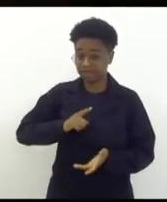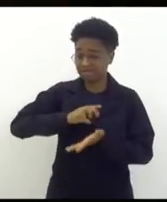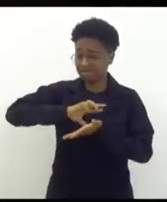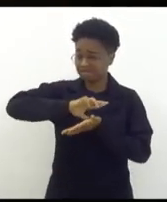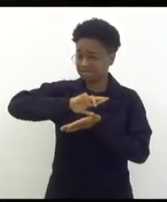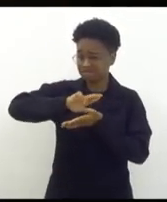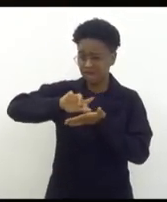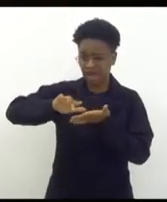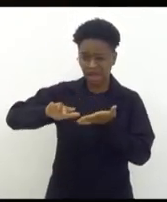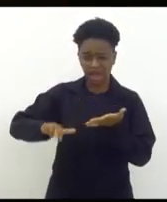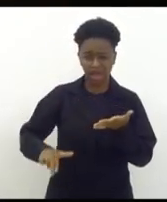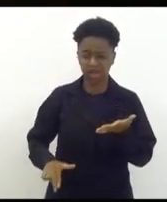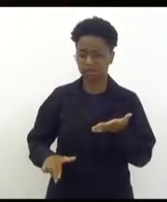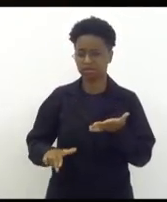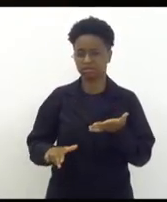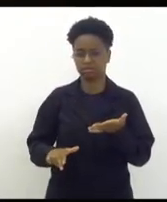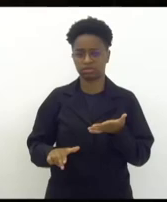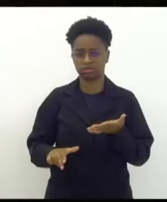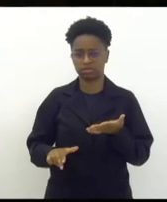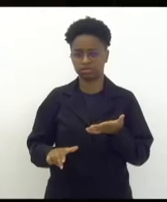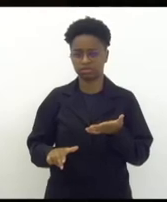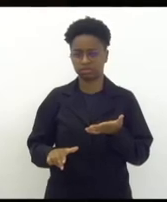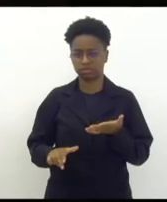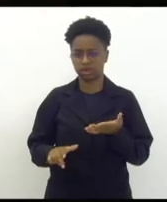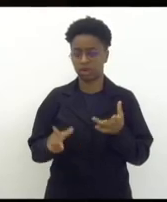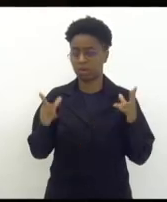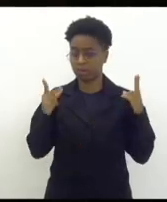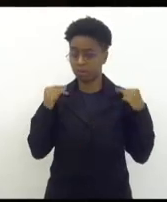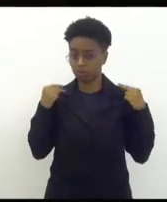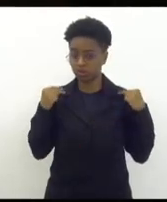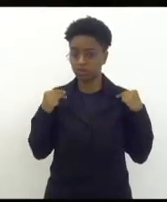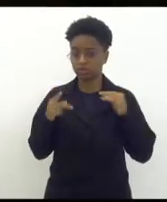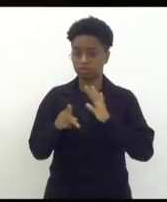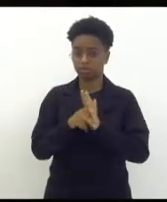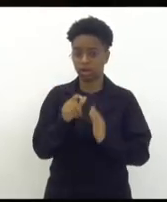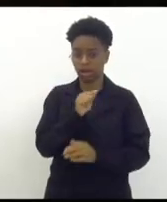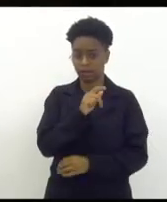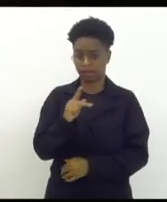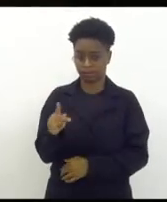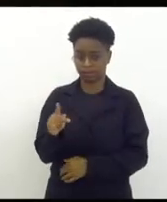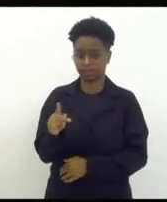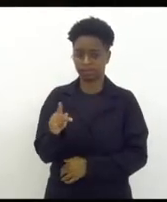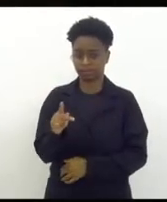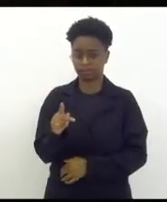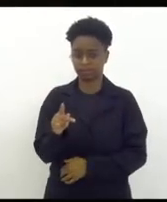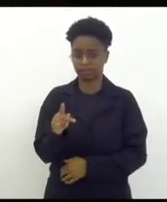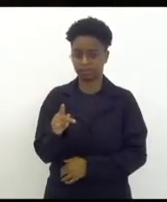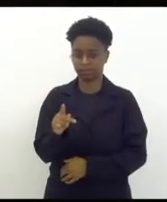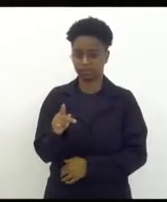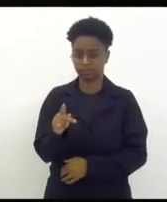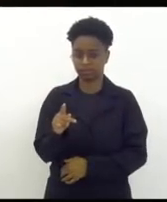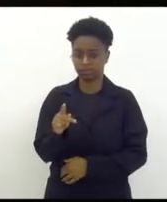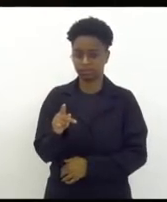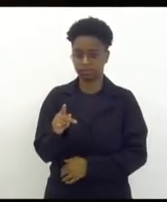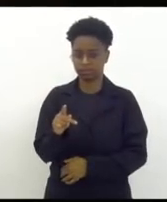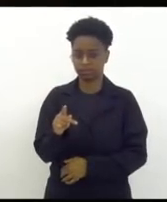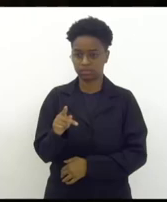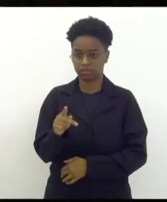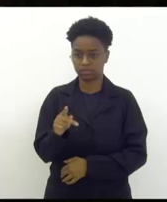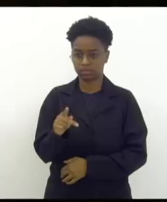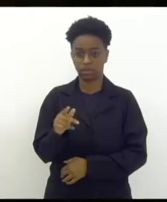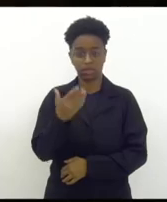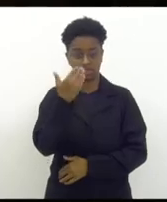e dezenas de motoristas de aplicativos nos paravam para